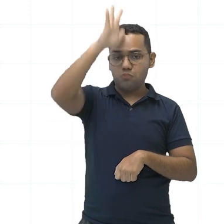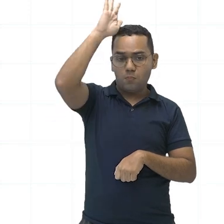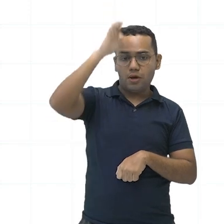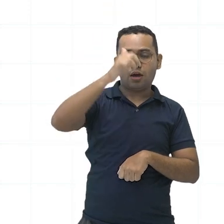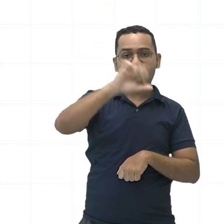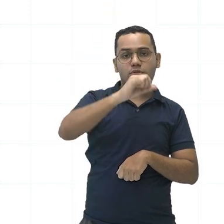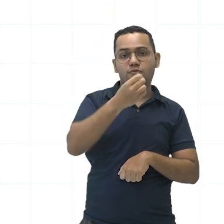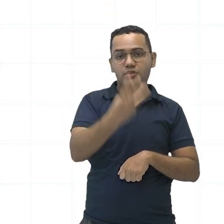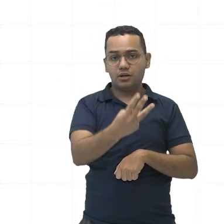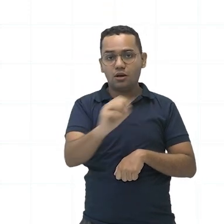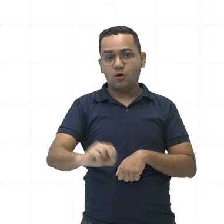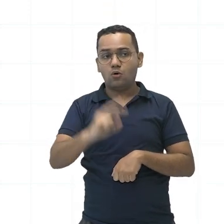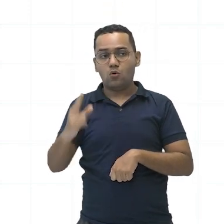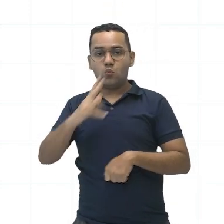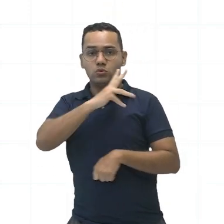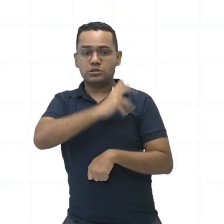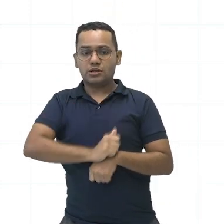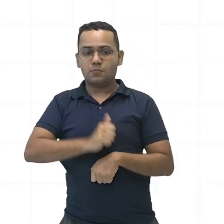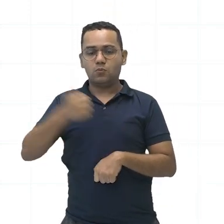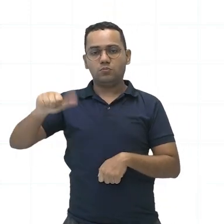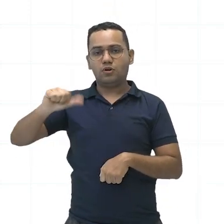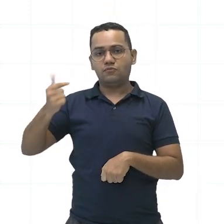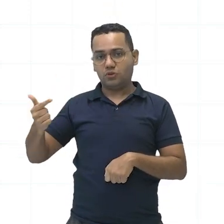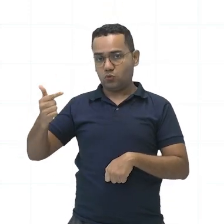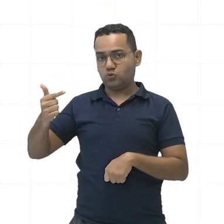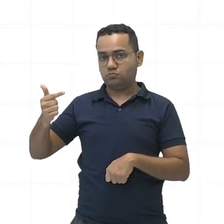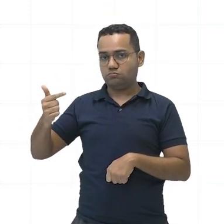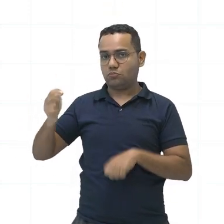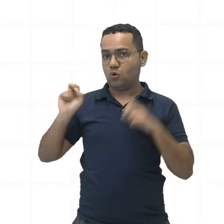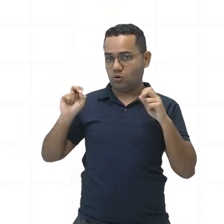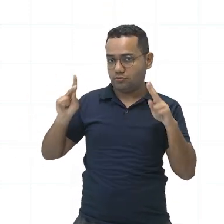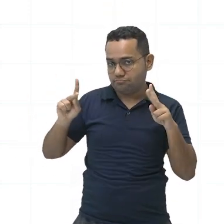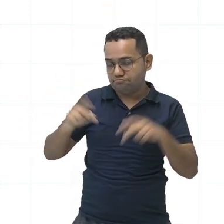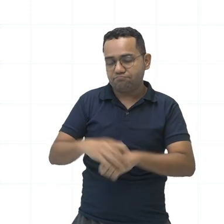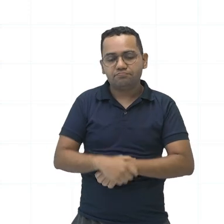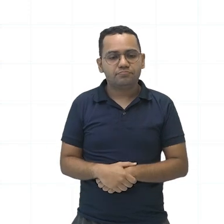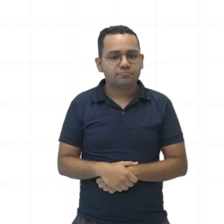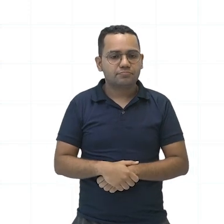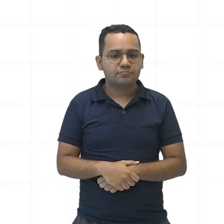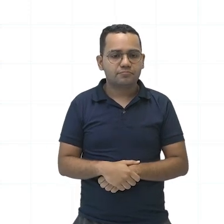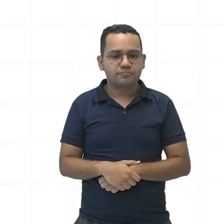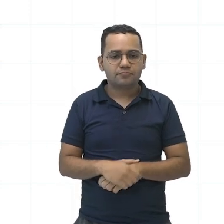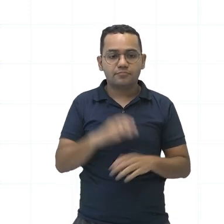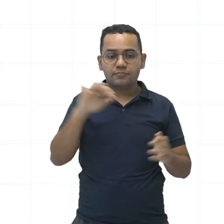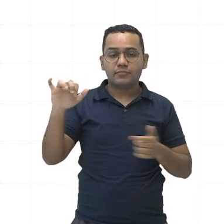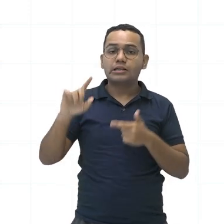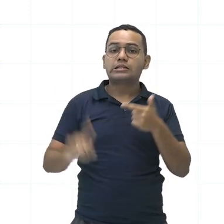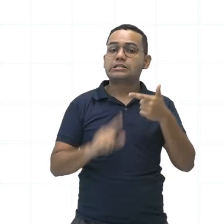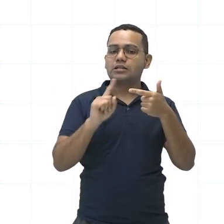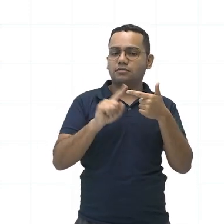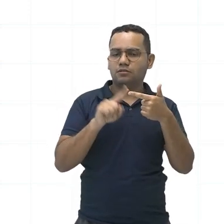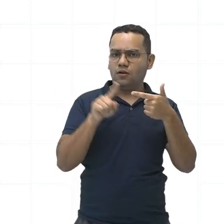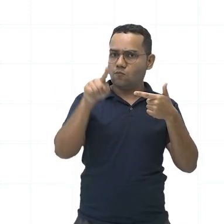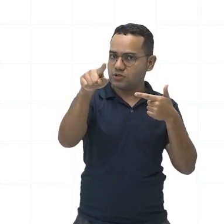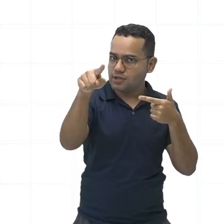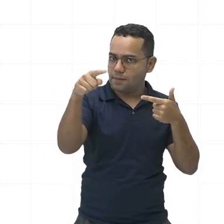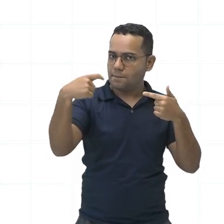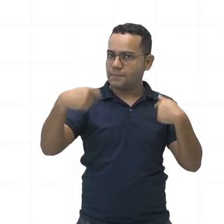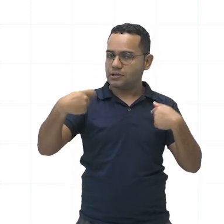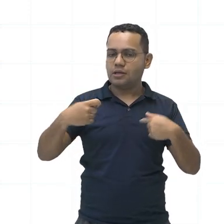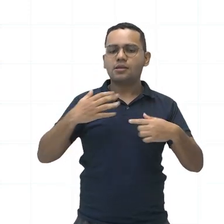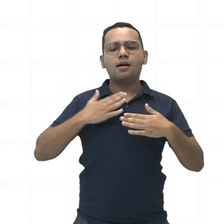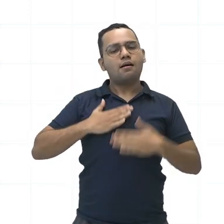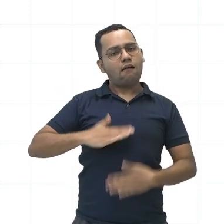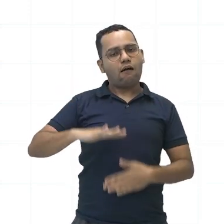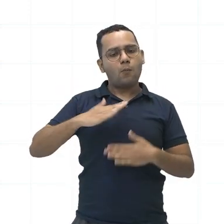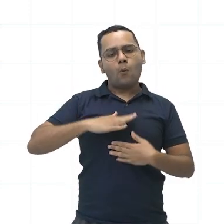do 193, ou do SAMU 192. Ok? Segundo, manter a calma, a serenidade